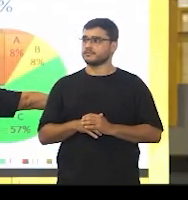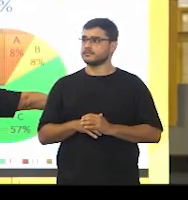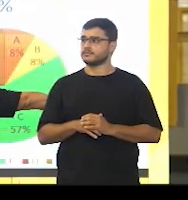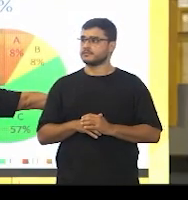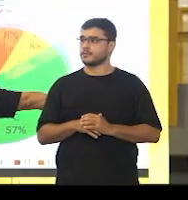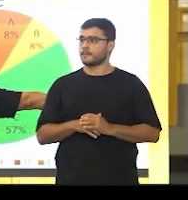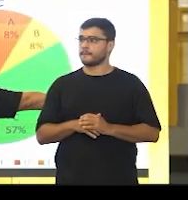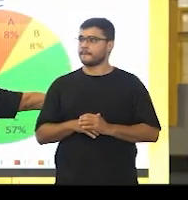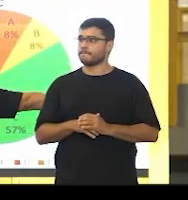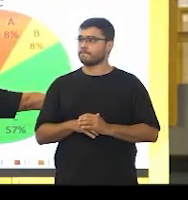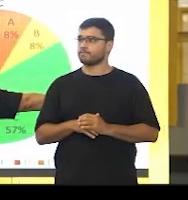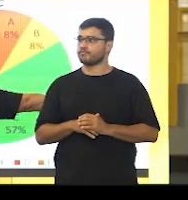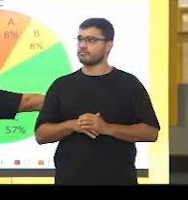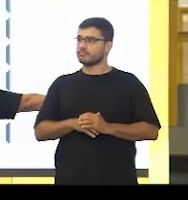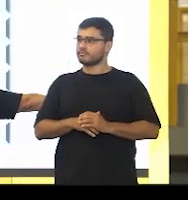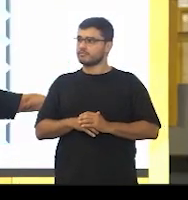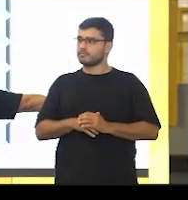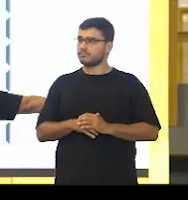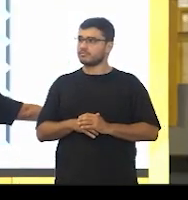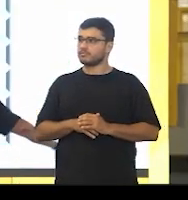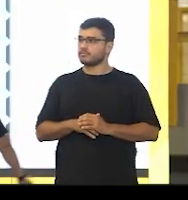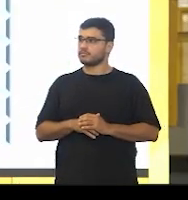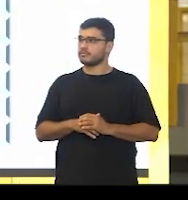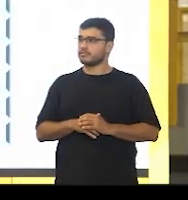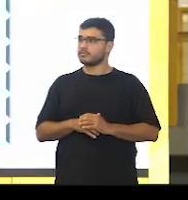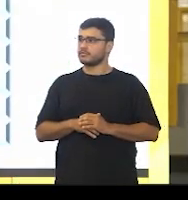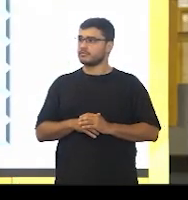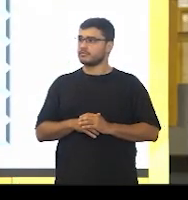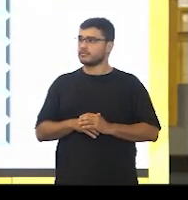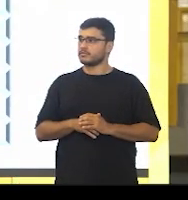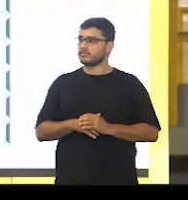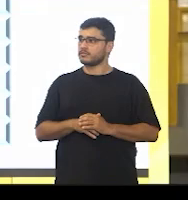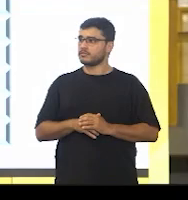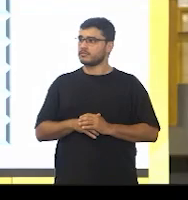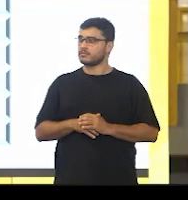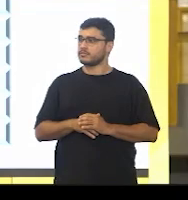Essa questão que nós vamos resolver agora é a questão 5, tá?